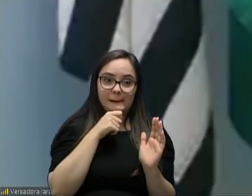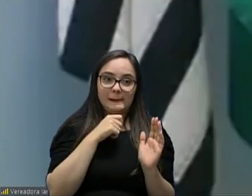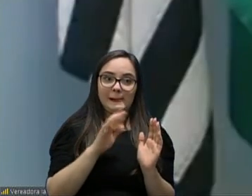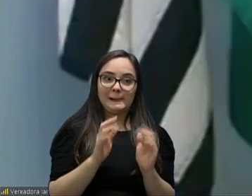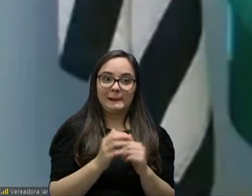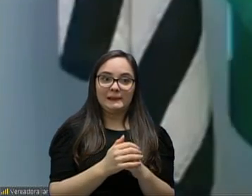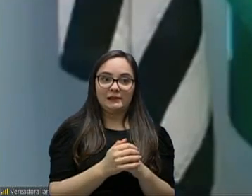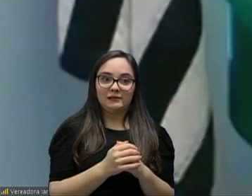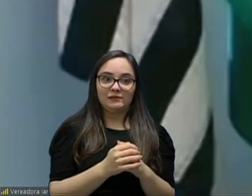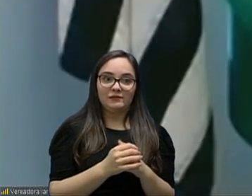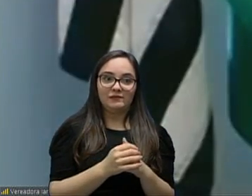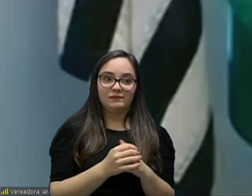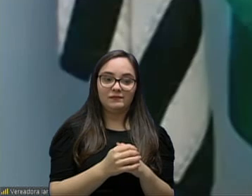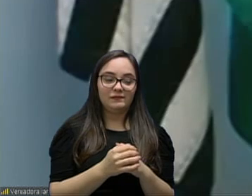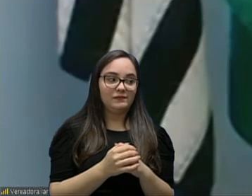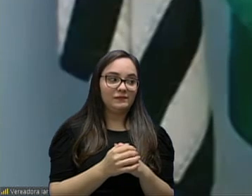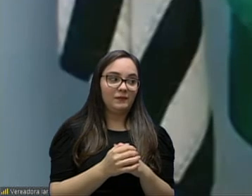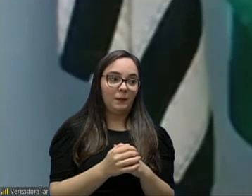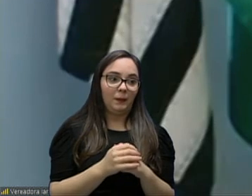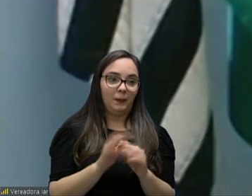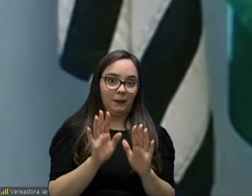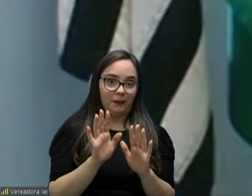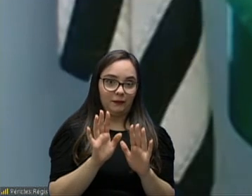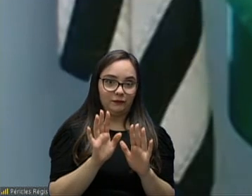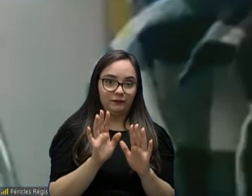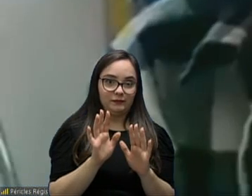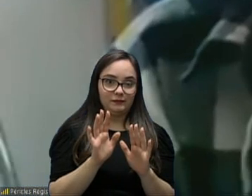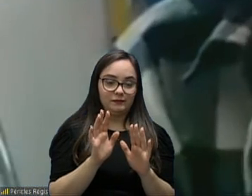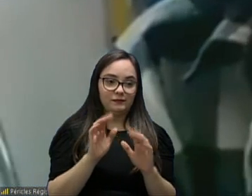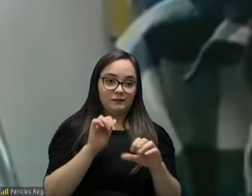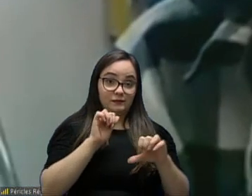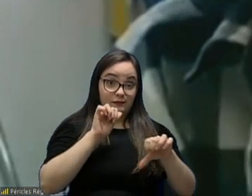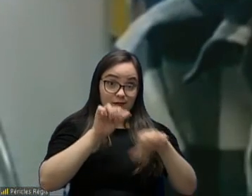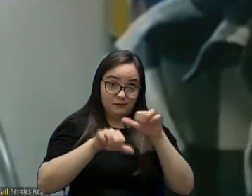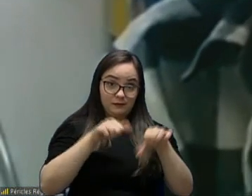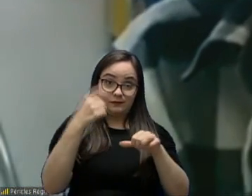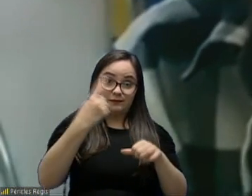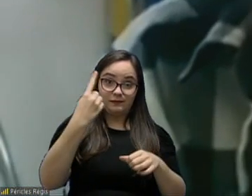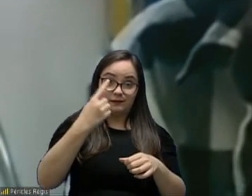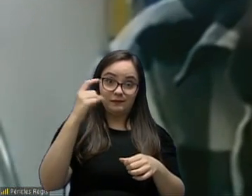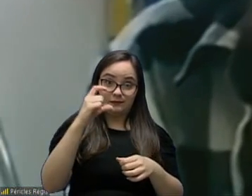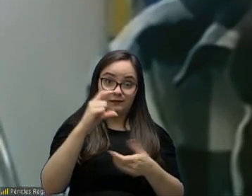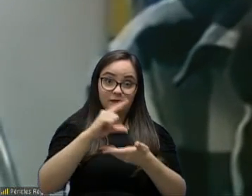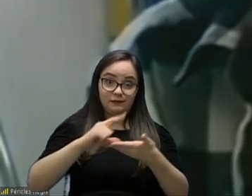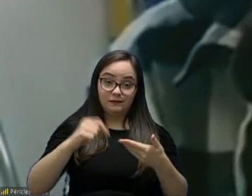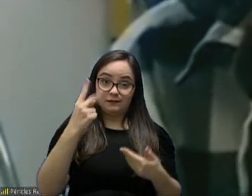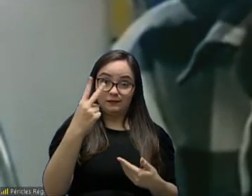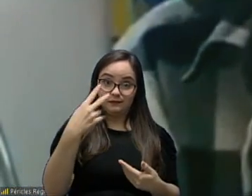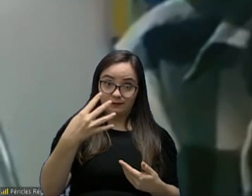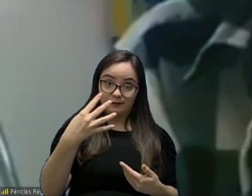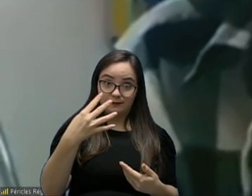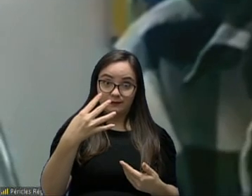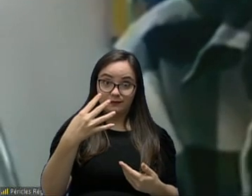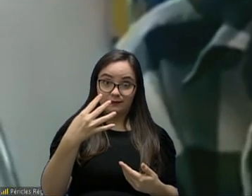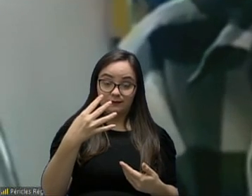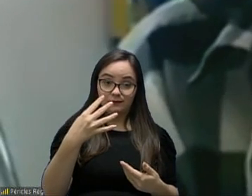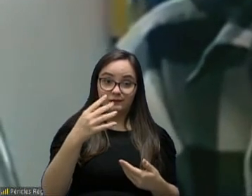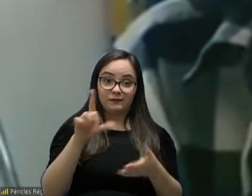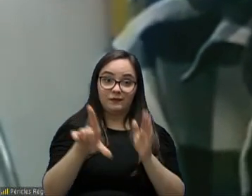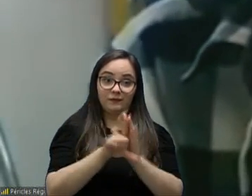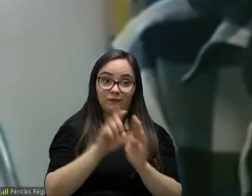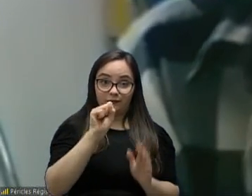eu escrevi. Qual é o ponto do artigo 23? Altera o parágrafo 1º do artigo 24 da lei